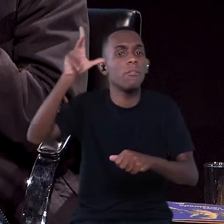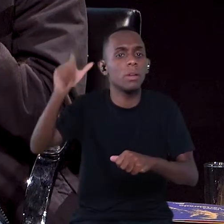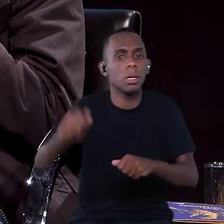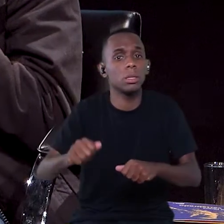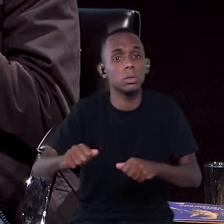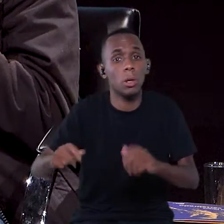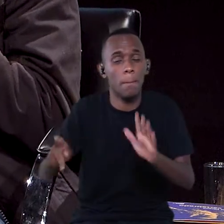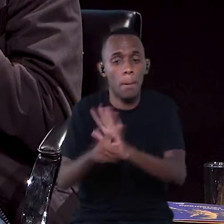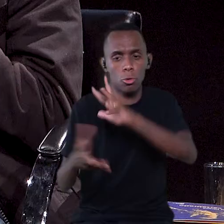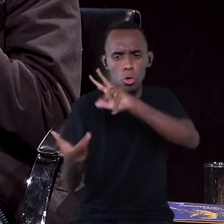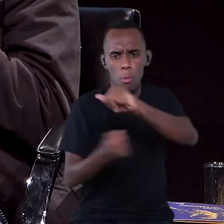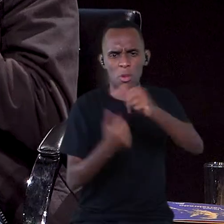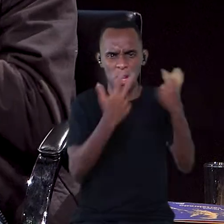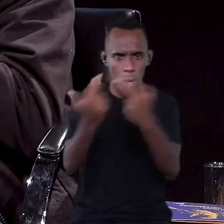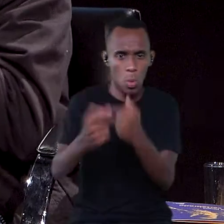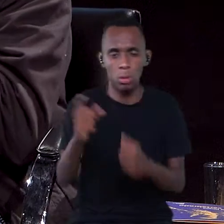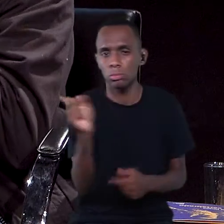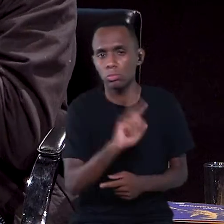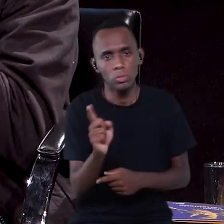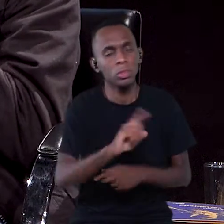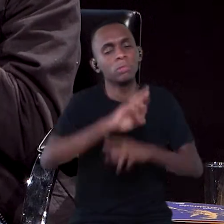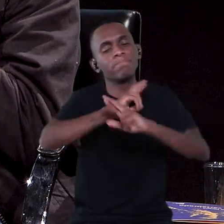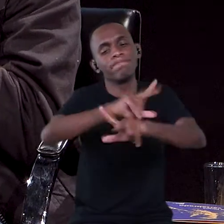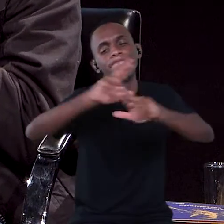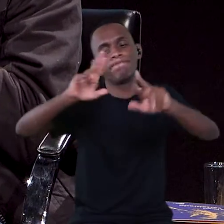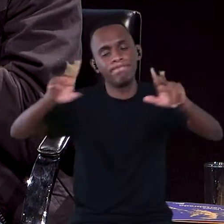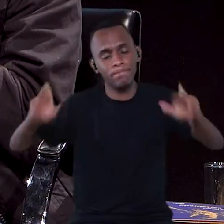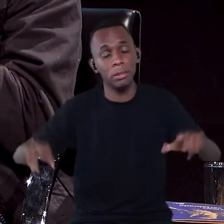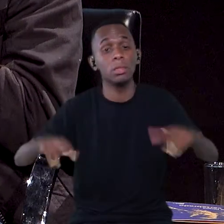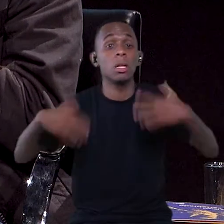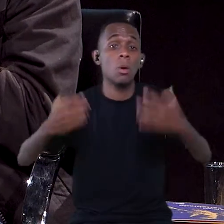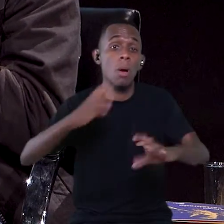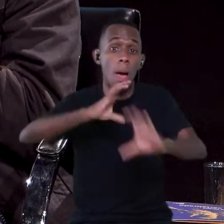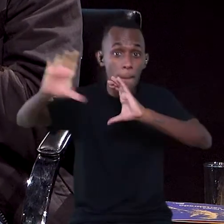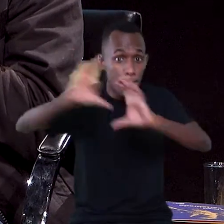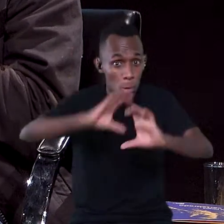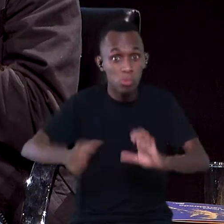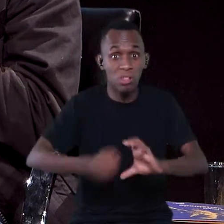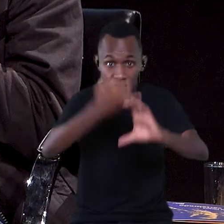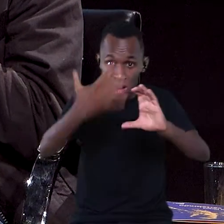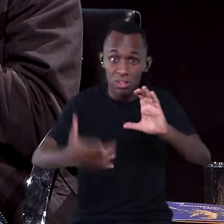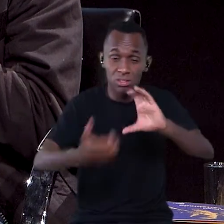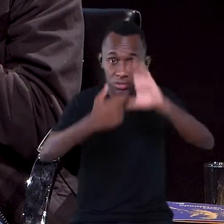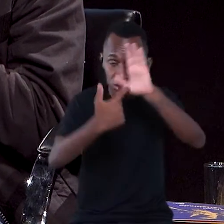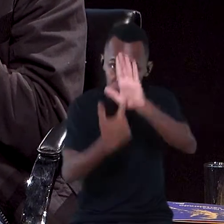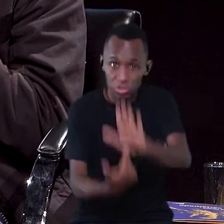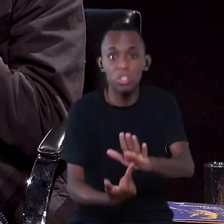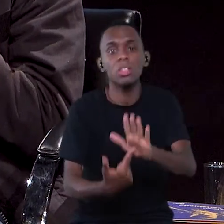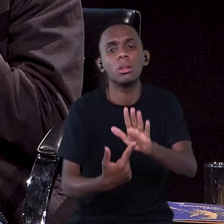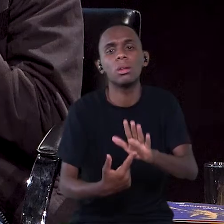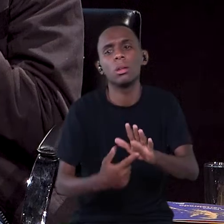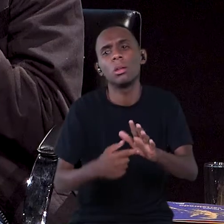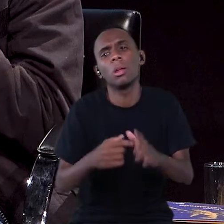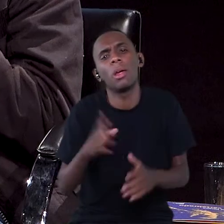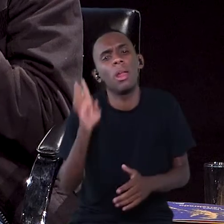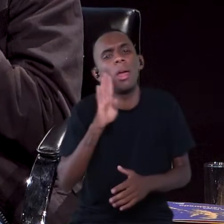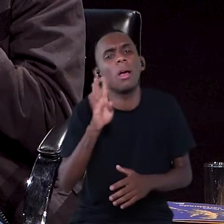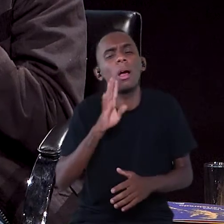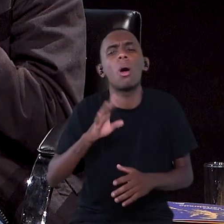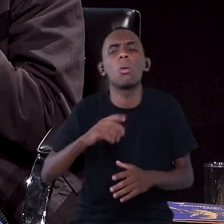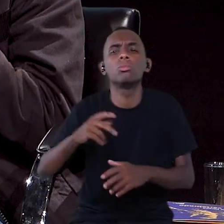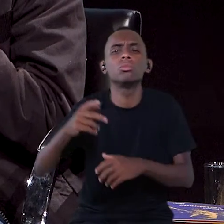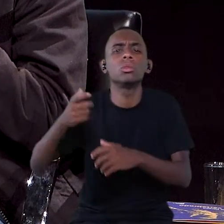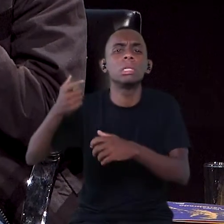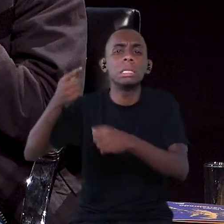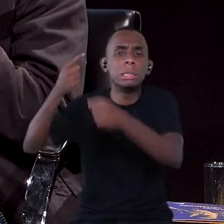iguais, são diversos. E a música do Milton passava isso. Então, era muito interessante conversar com gente do Senegal, do Mali,